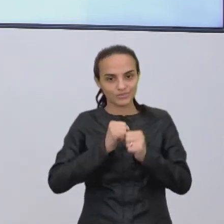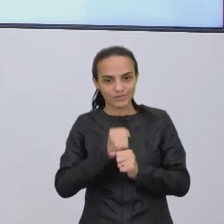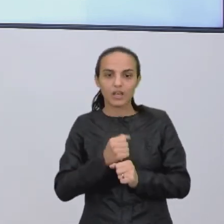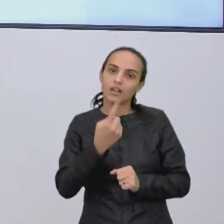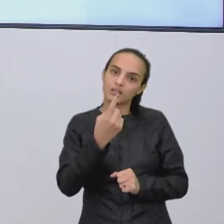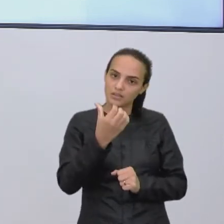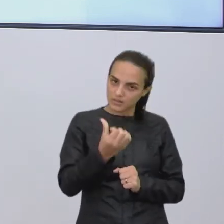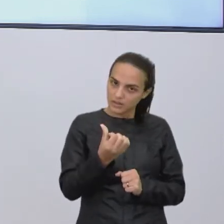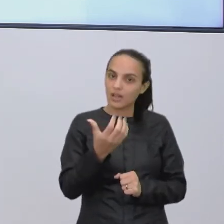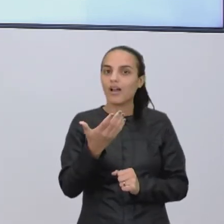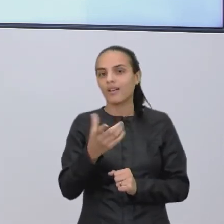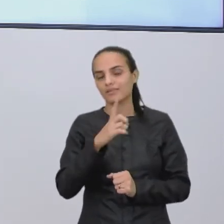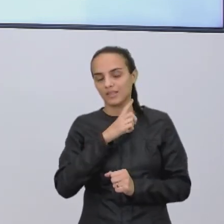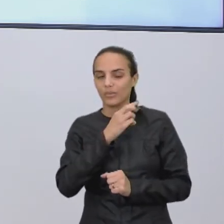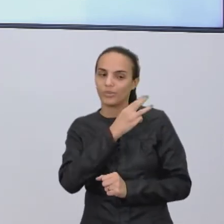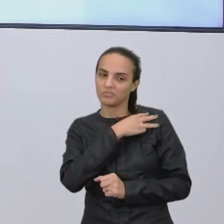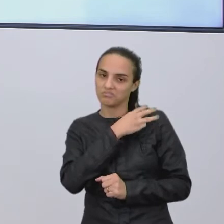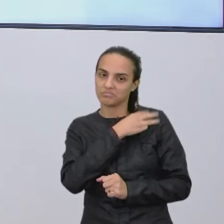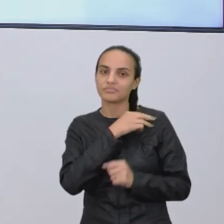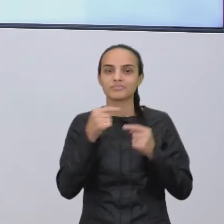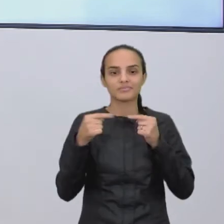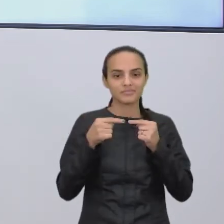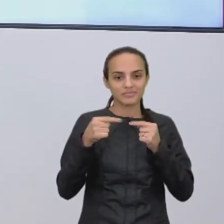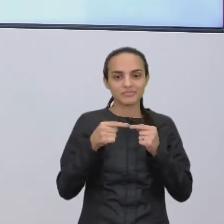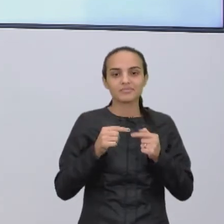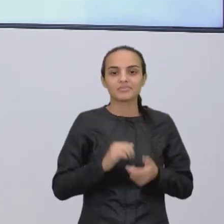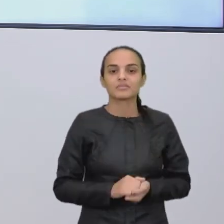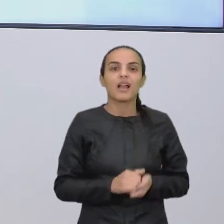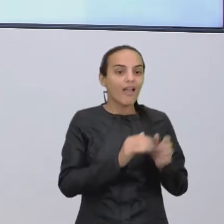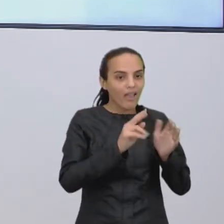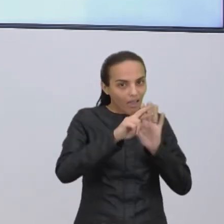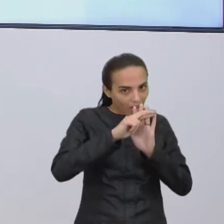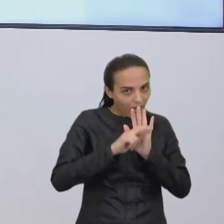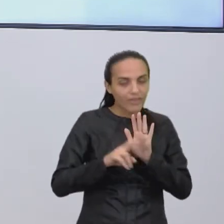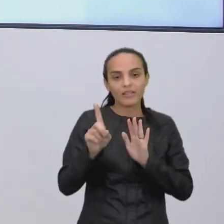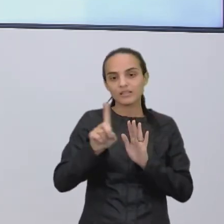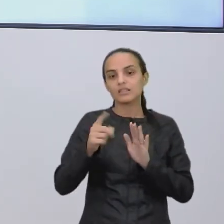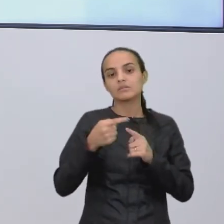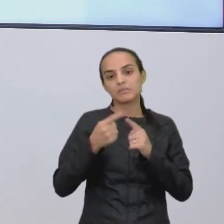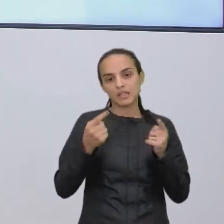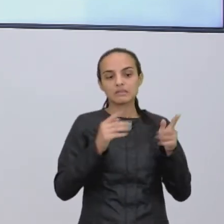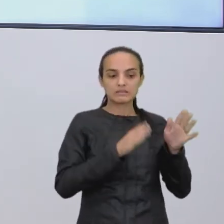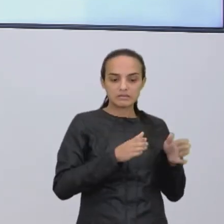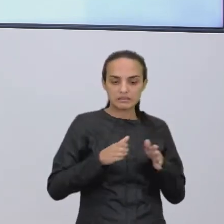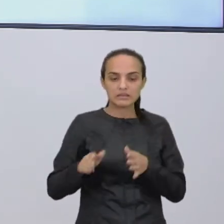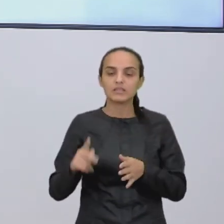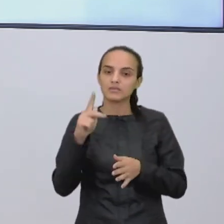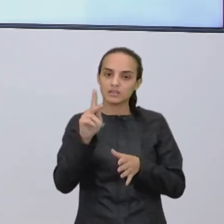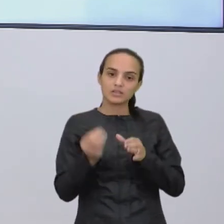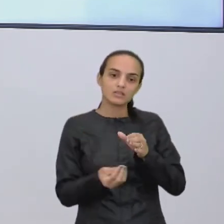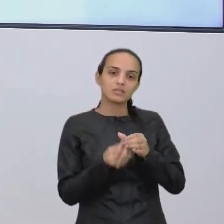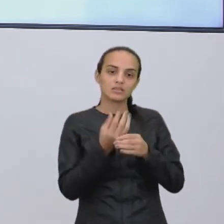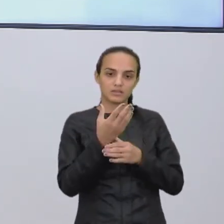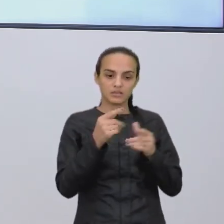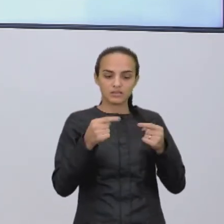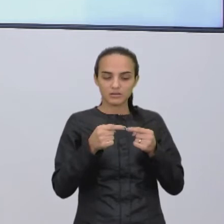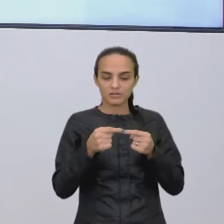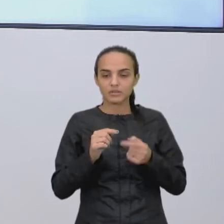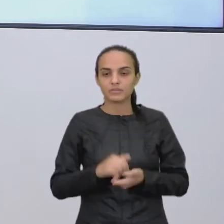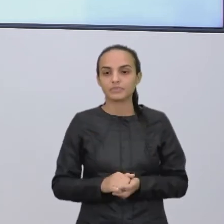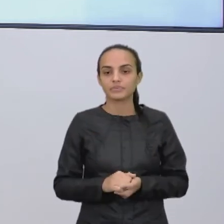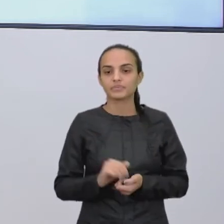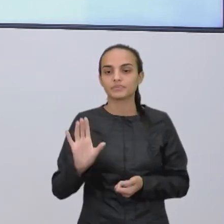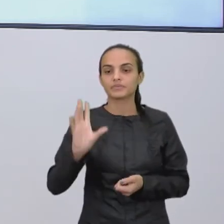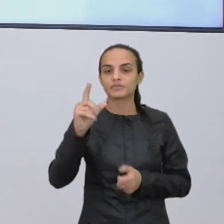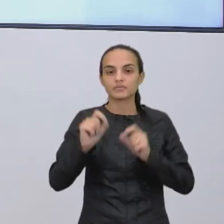anos, está no ensino médio. Tá? Não é regra, lógico que não, tá? Mas em condições normais você cria essa associação. Então o que